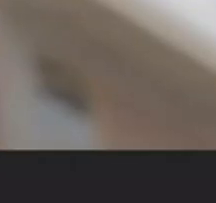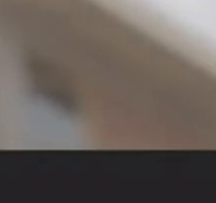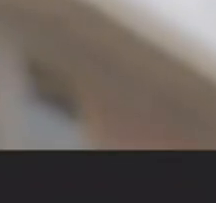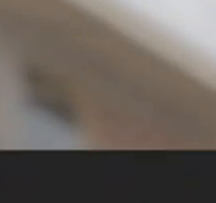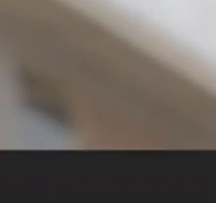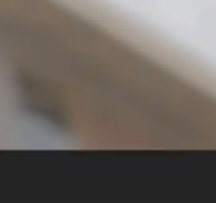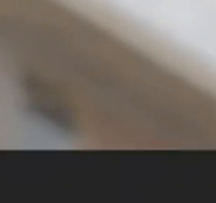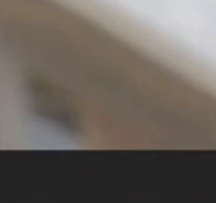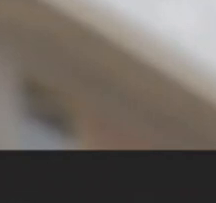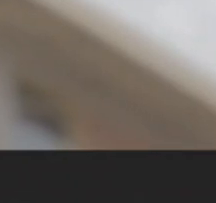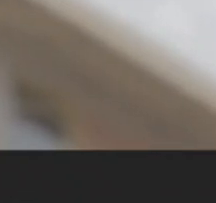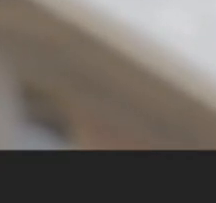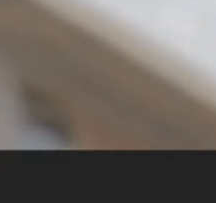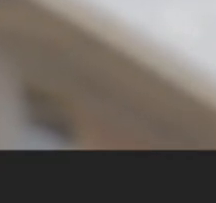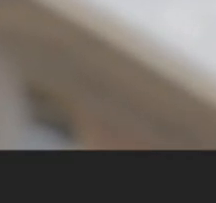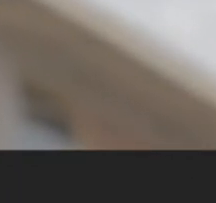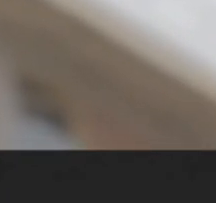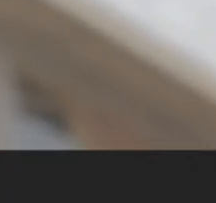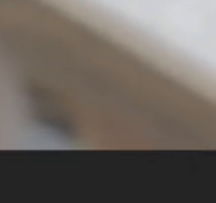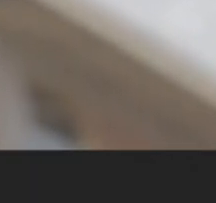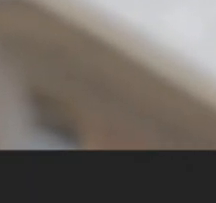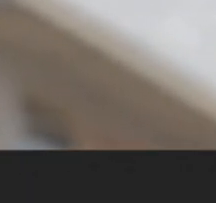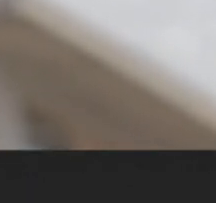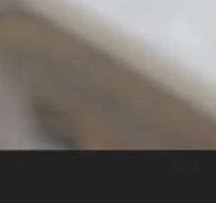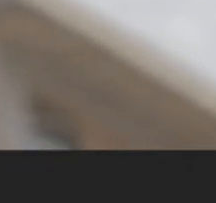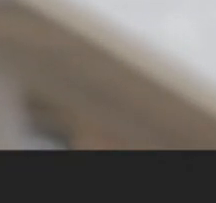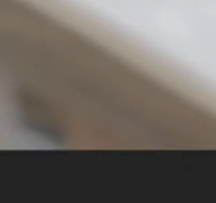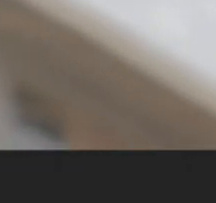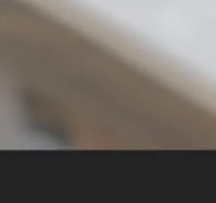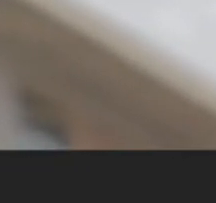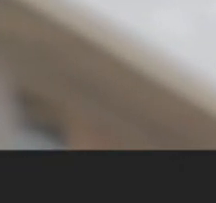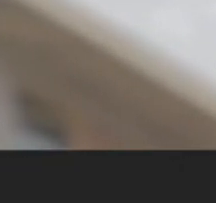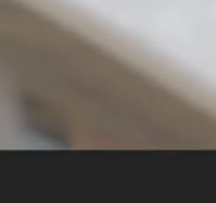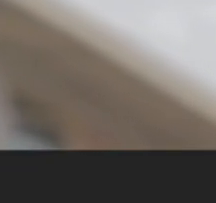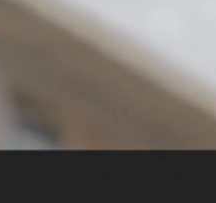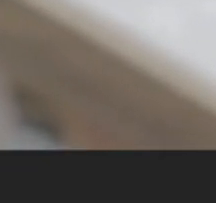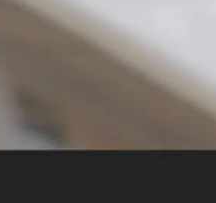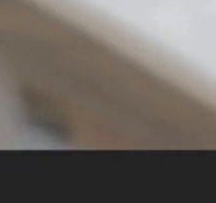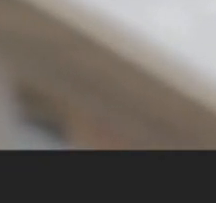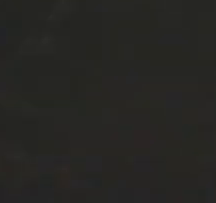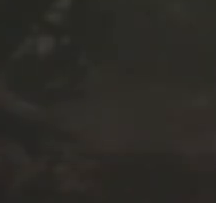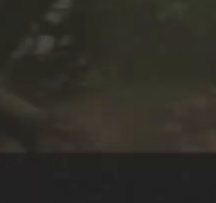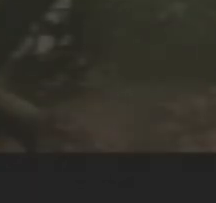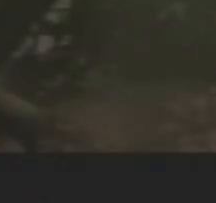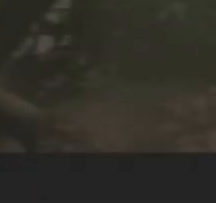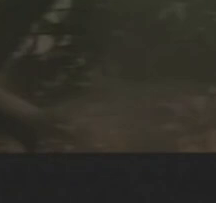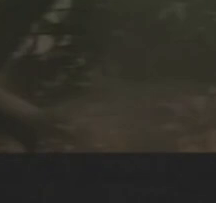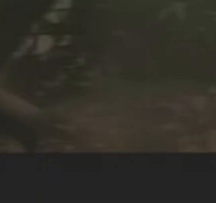as crianças a minha não podem perder a gincana é bastante